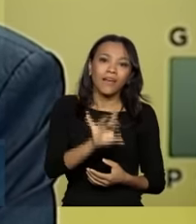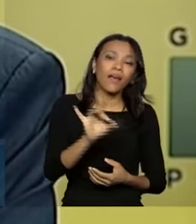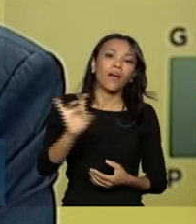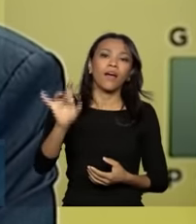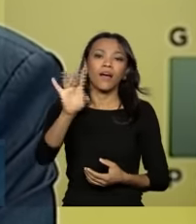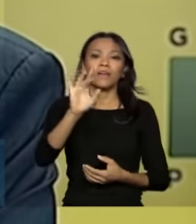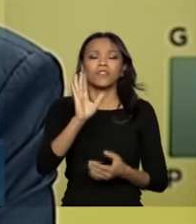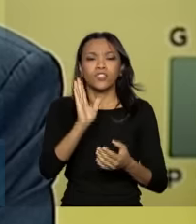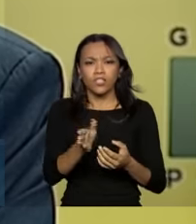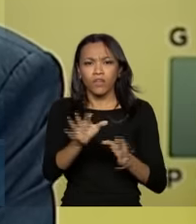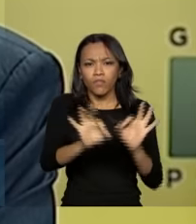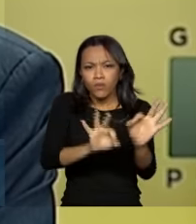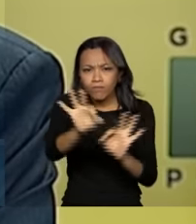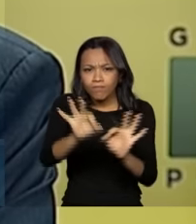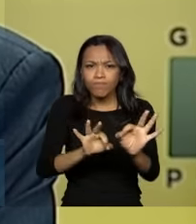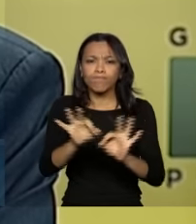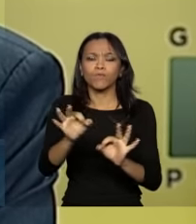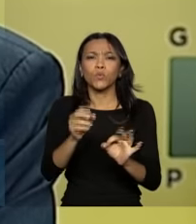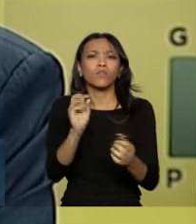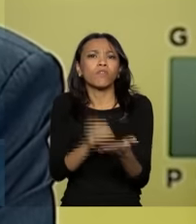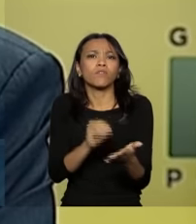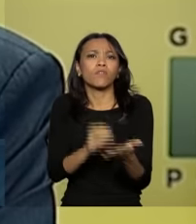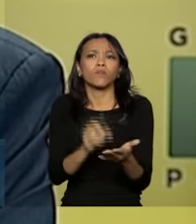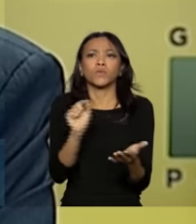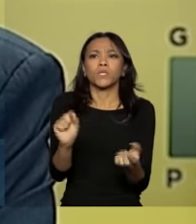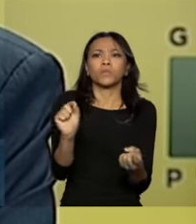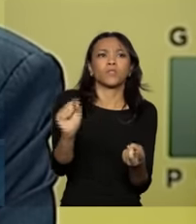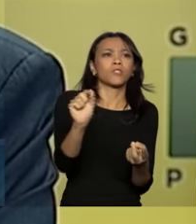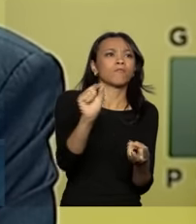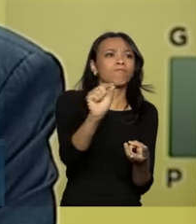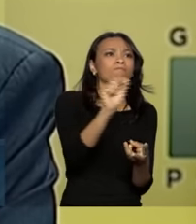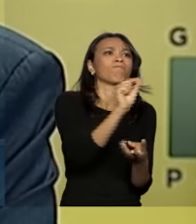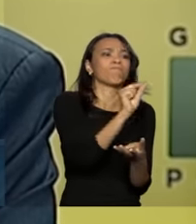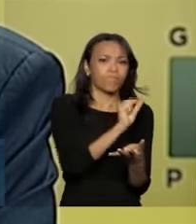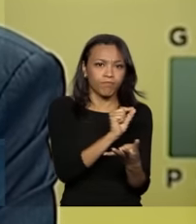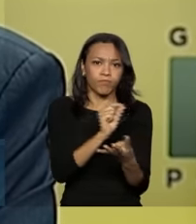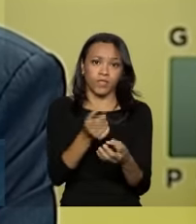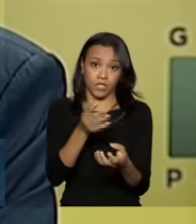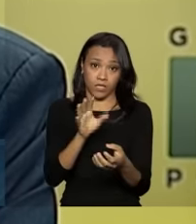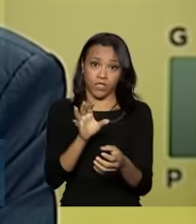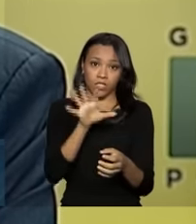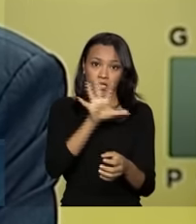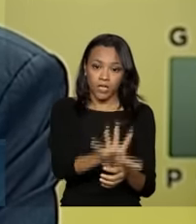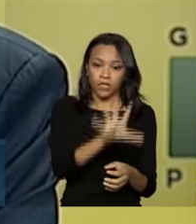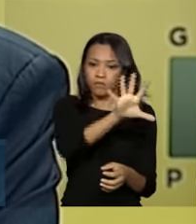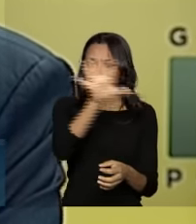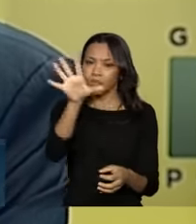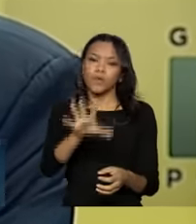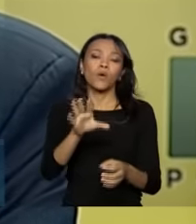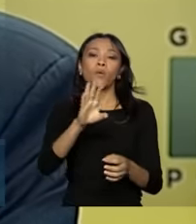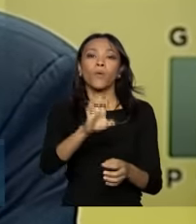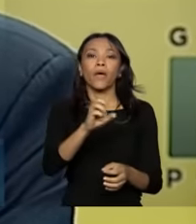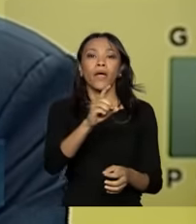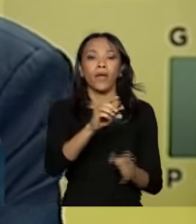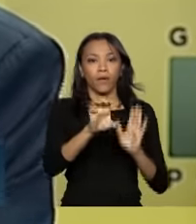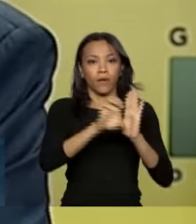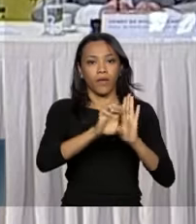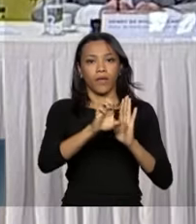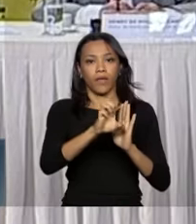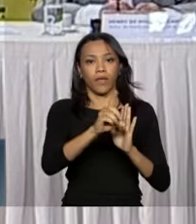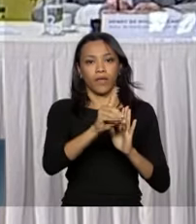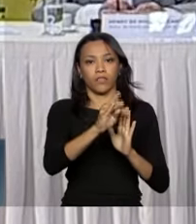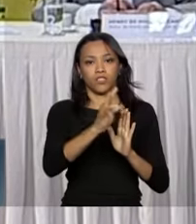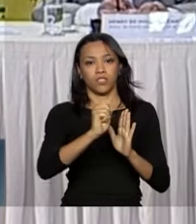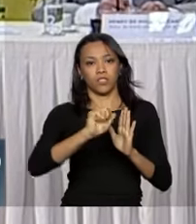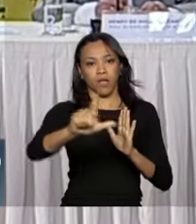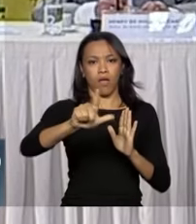foi feito um levantamento das necessidades, das capacidades regionais. O edital mais recente, que nós divulgamos